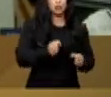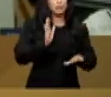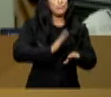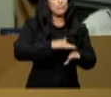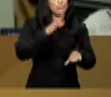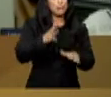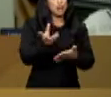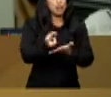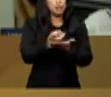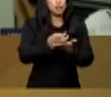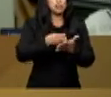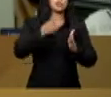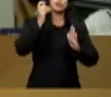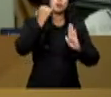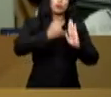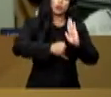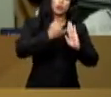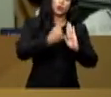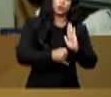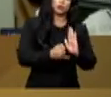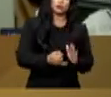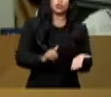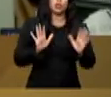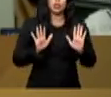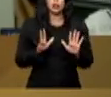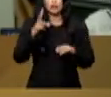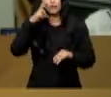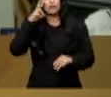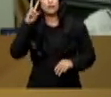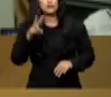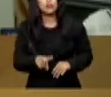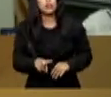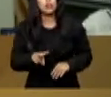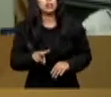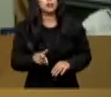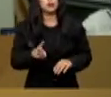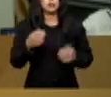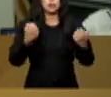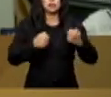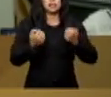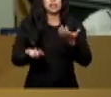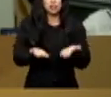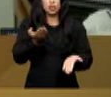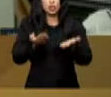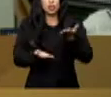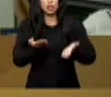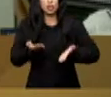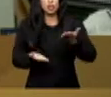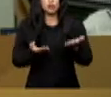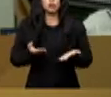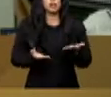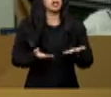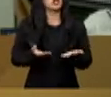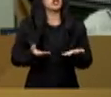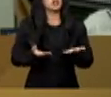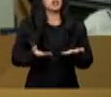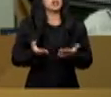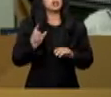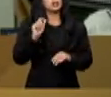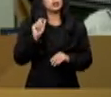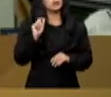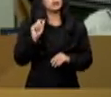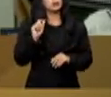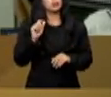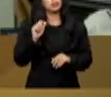demais. Atento ao fenômeno e em vistas a reequilibrar a estrutura federativa, houve por bem